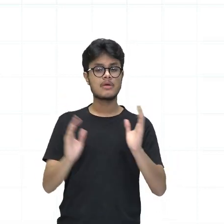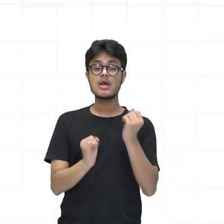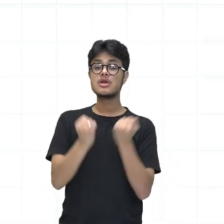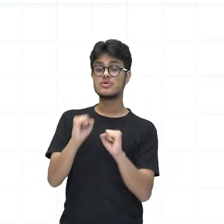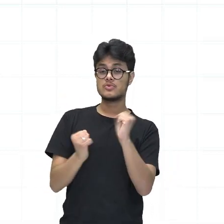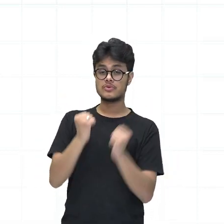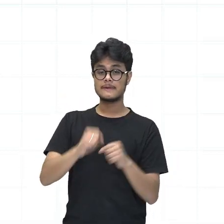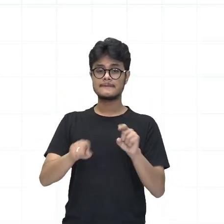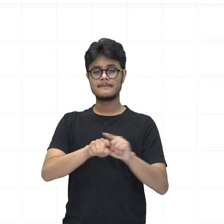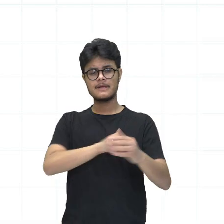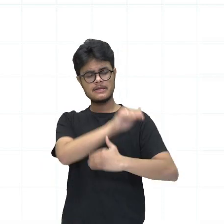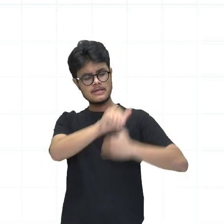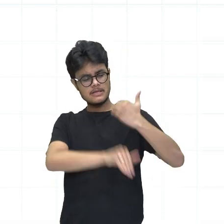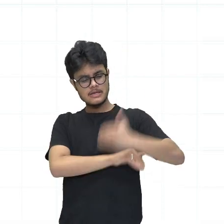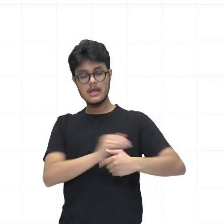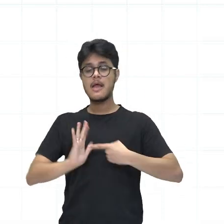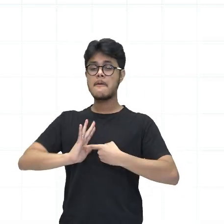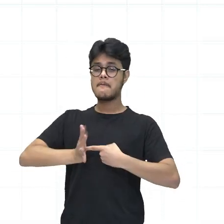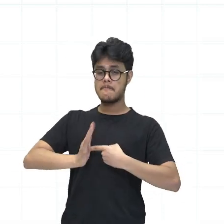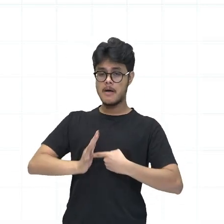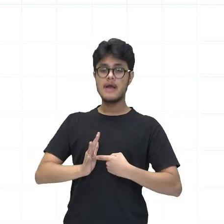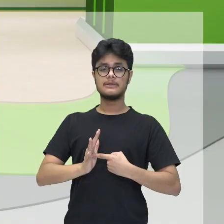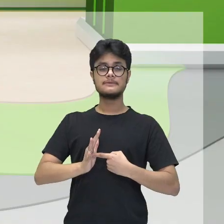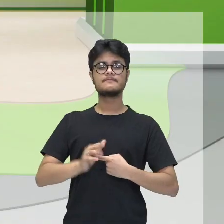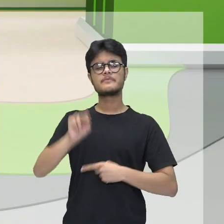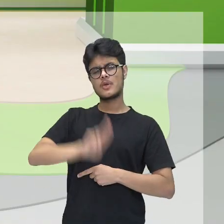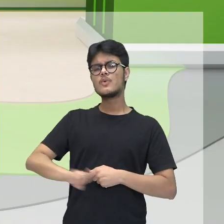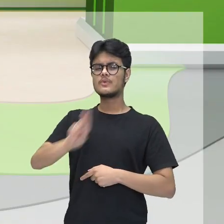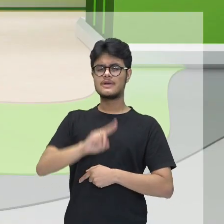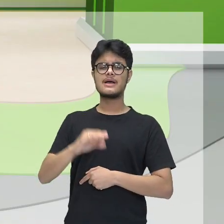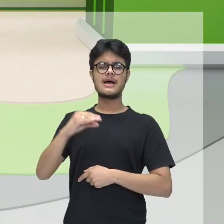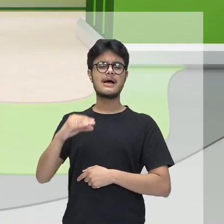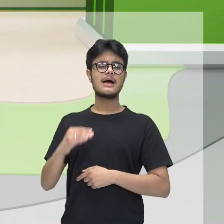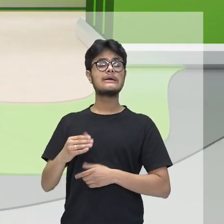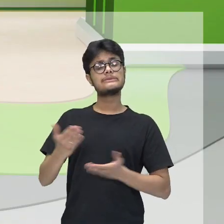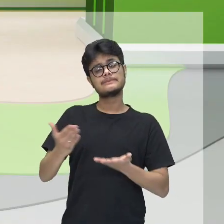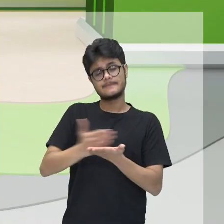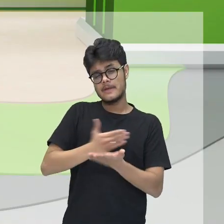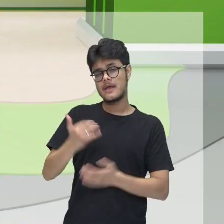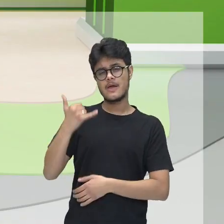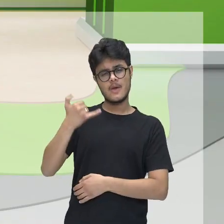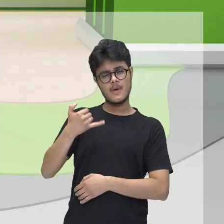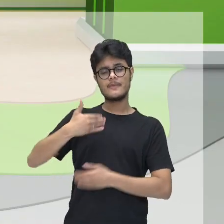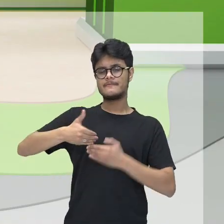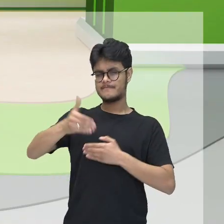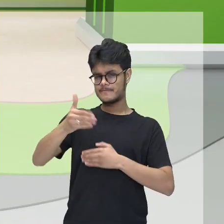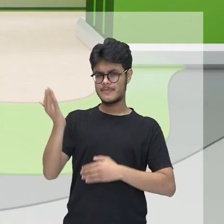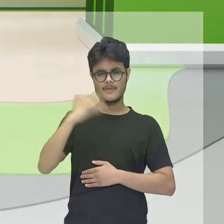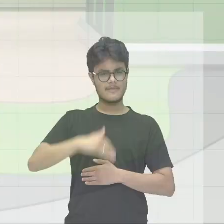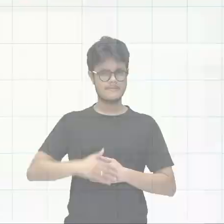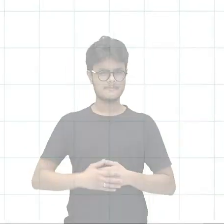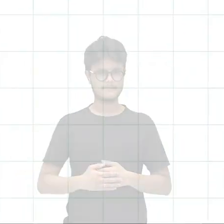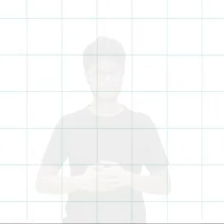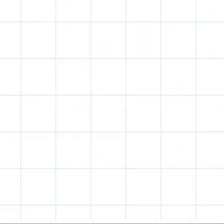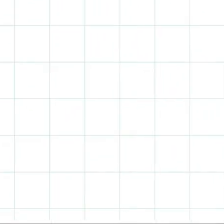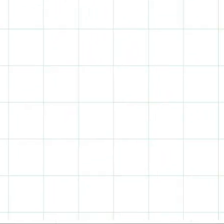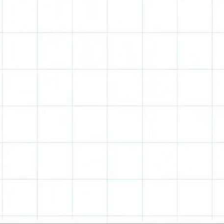e a evolução das máquinas térmicas. Então, caderno e caneta na mão e vamos para a nossa aula.